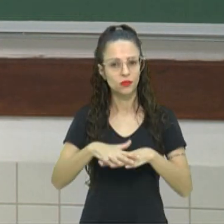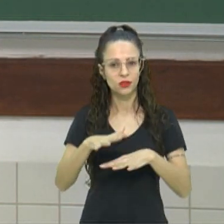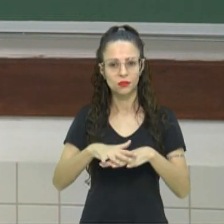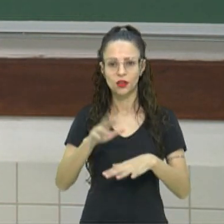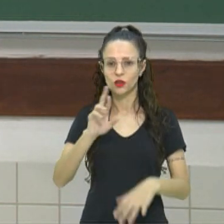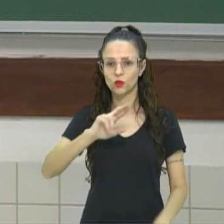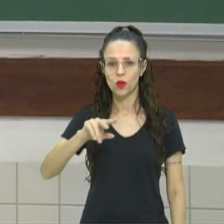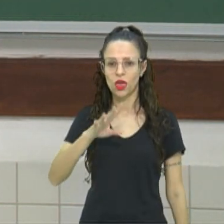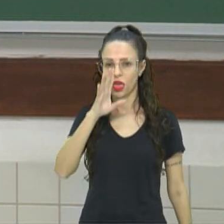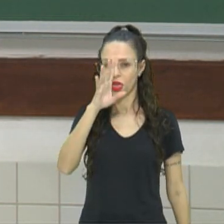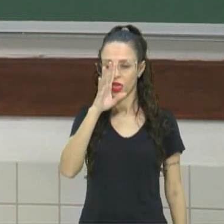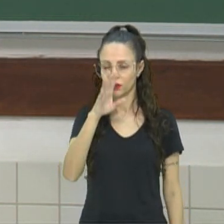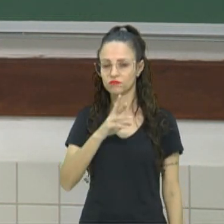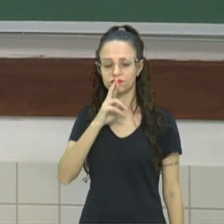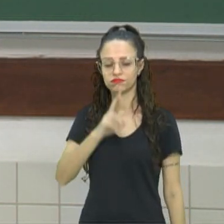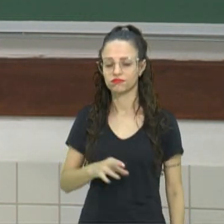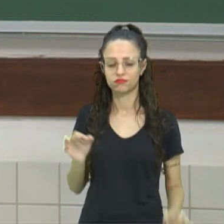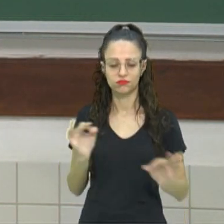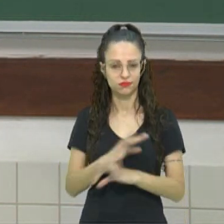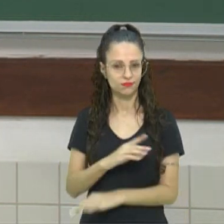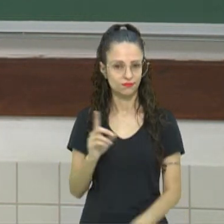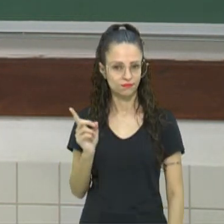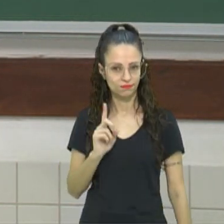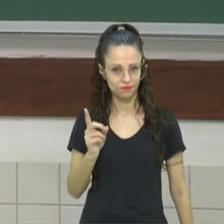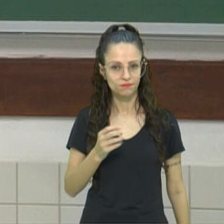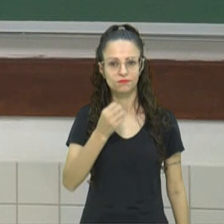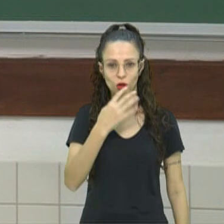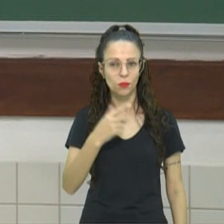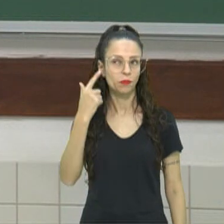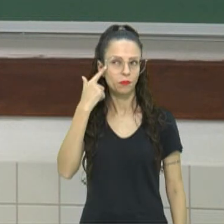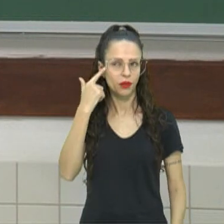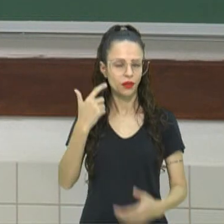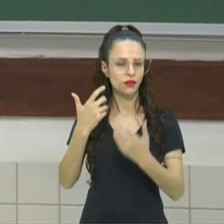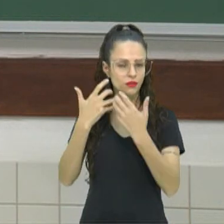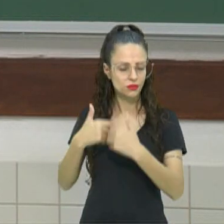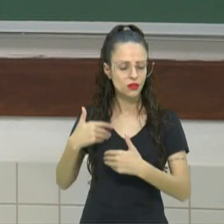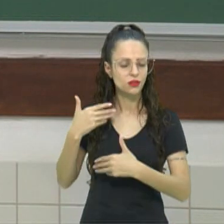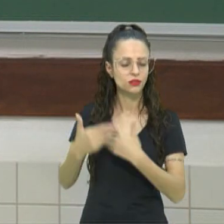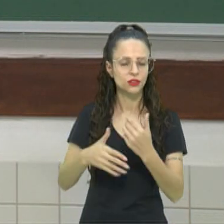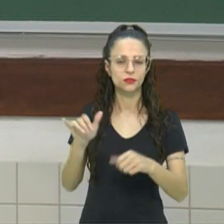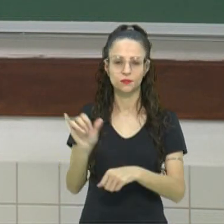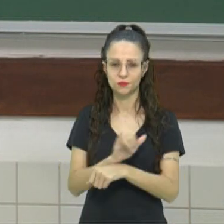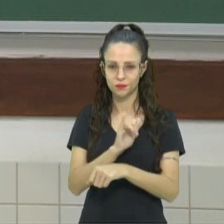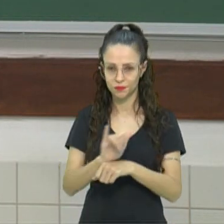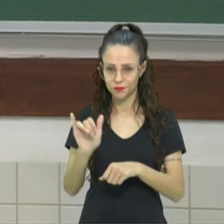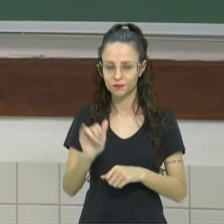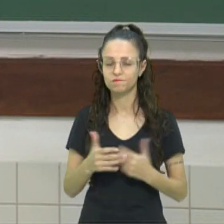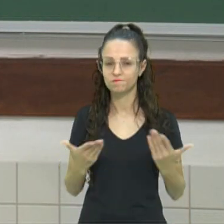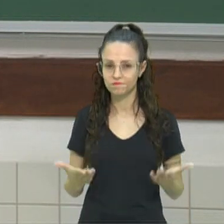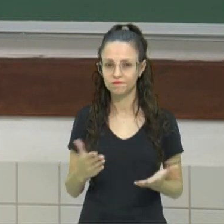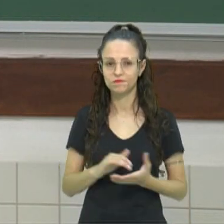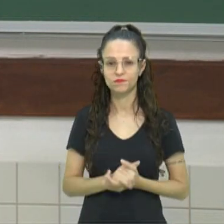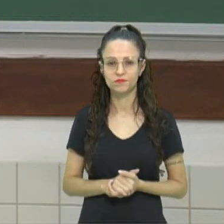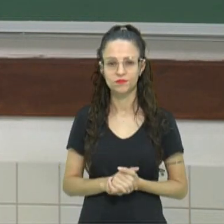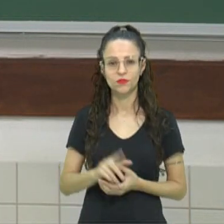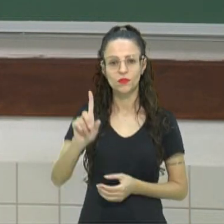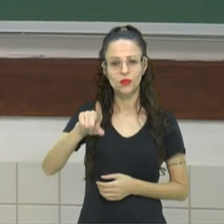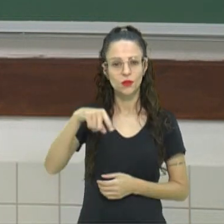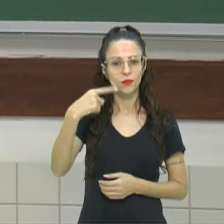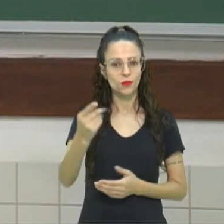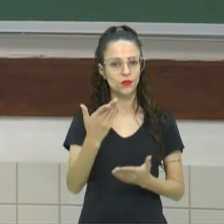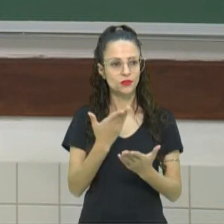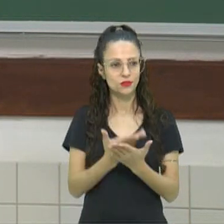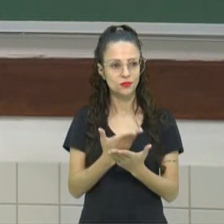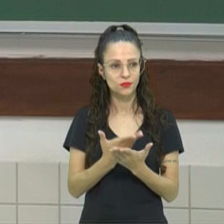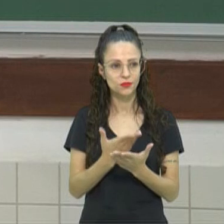assim, olhou, já sabe a resposta e acabou, tá bom? Tem que pensar, tem que desenvolver a estratégia. E o que nós iremos trabalhar na